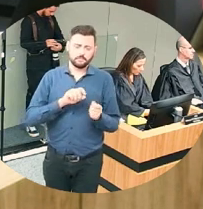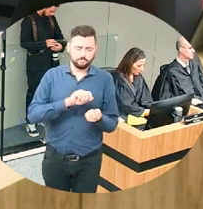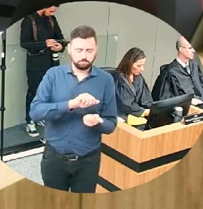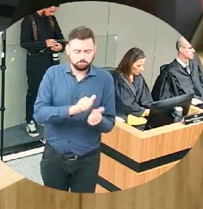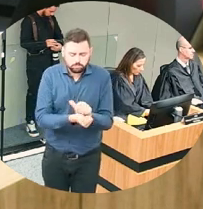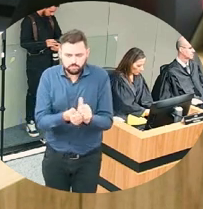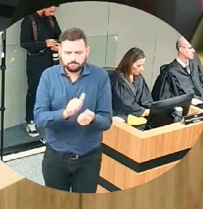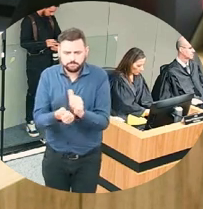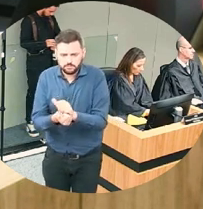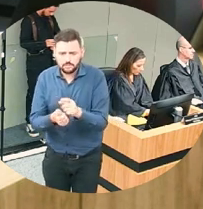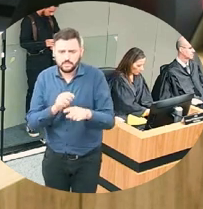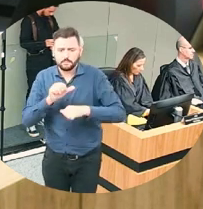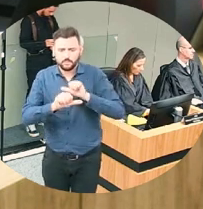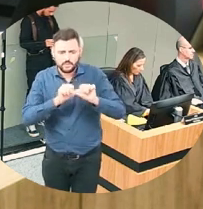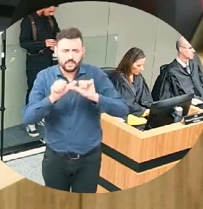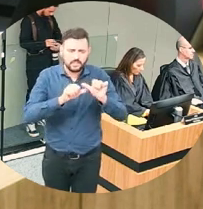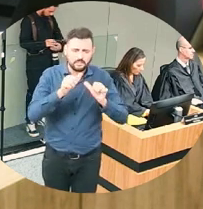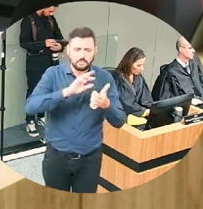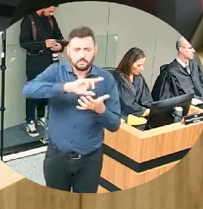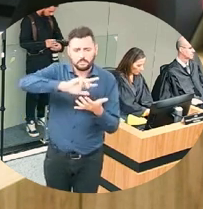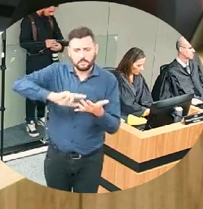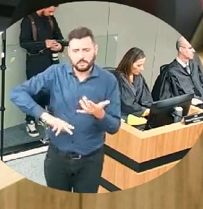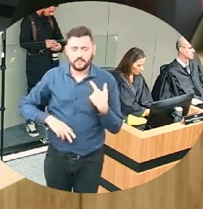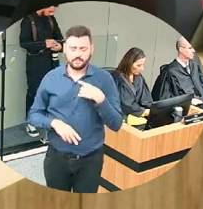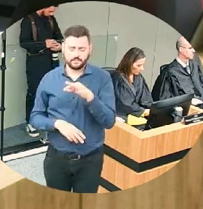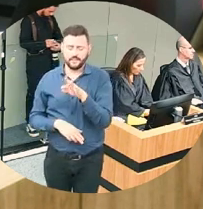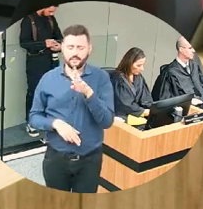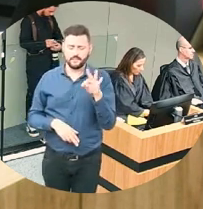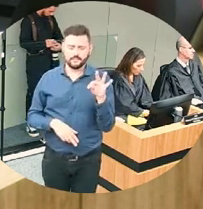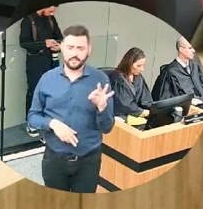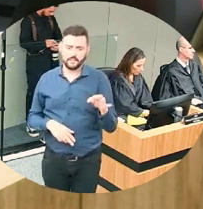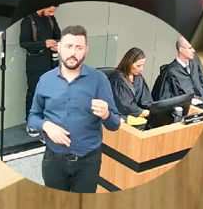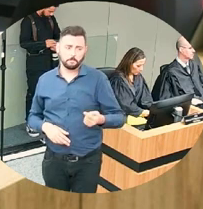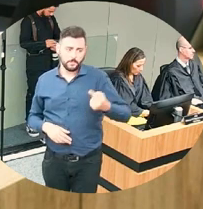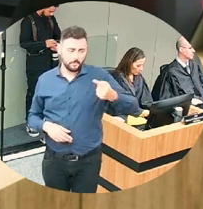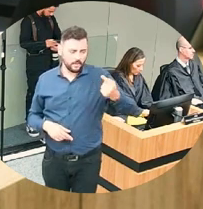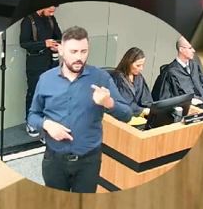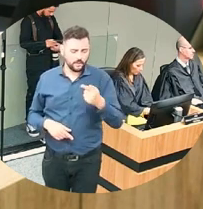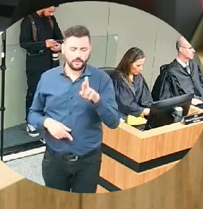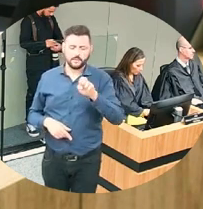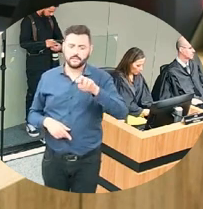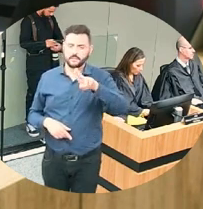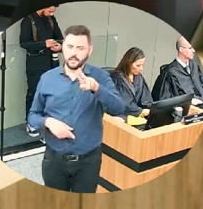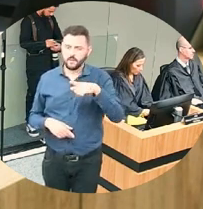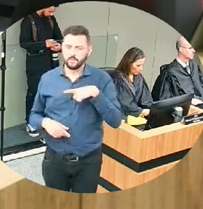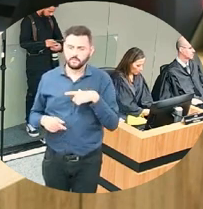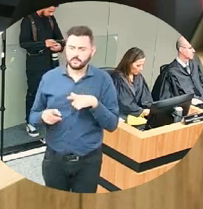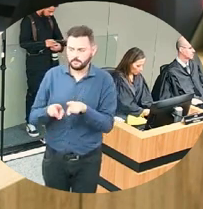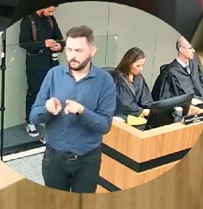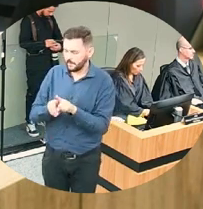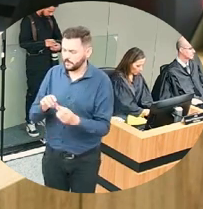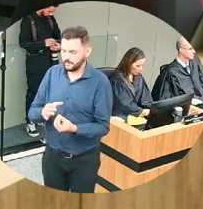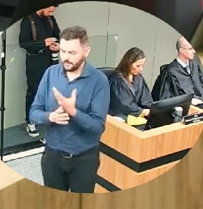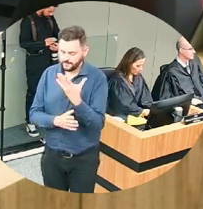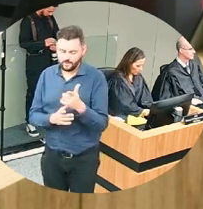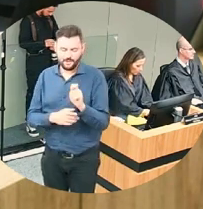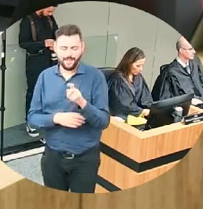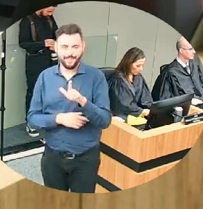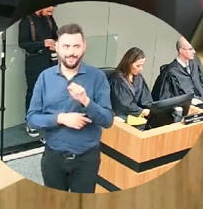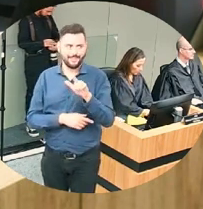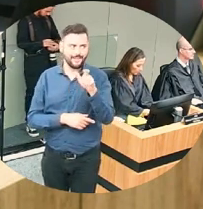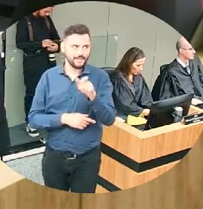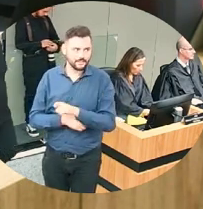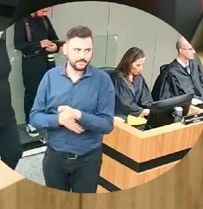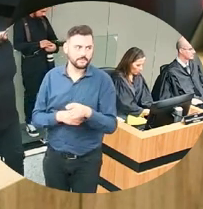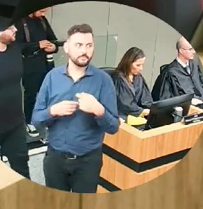estrutura organizacional do TRT notadamente no primeiro grau em razão da criação das calec centrais de apoio